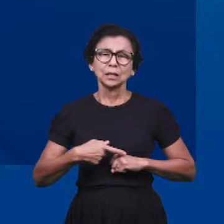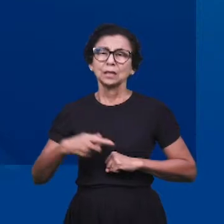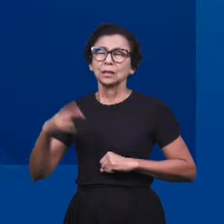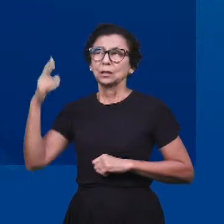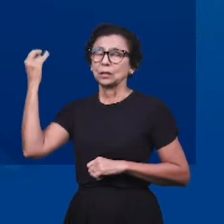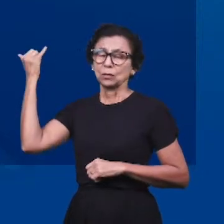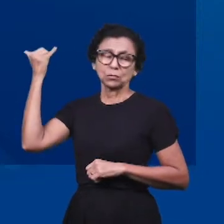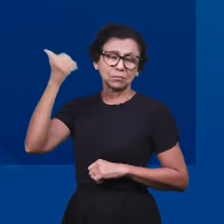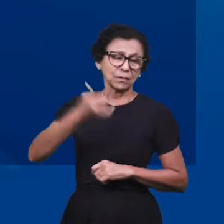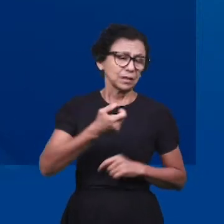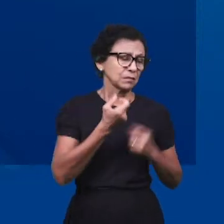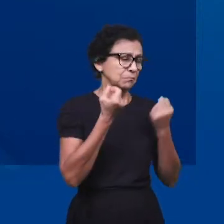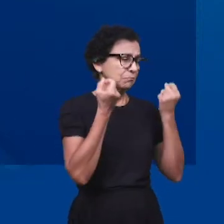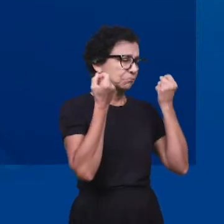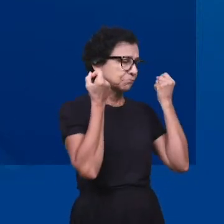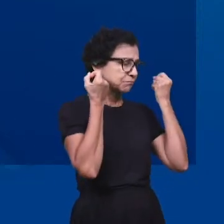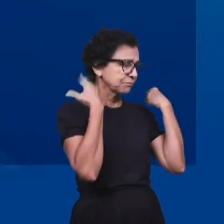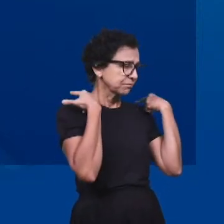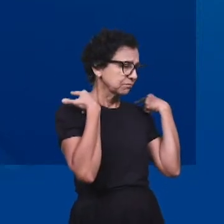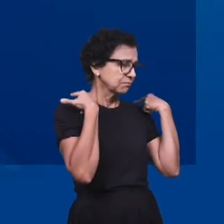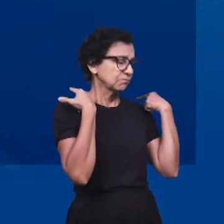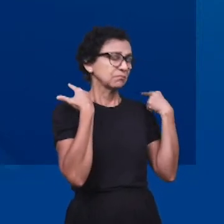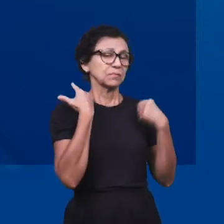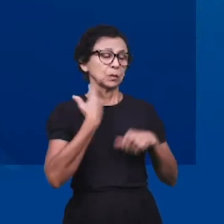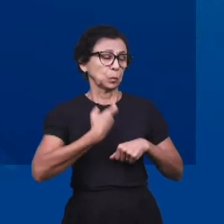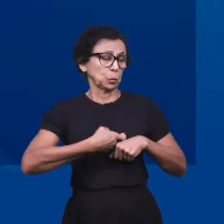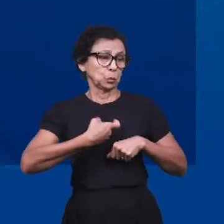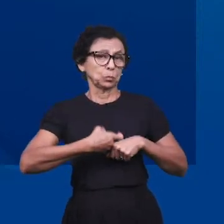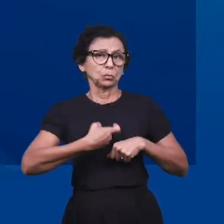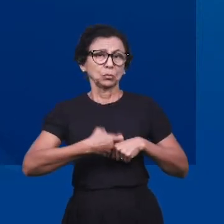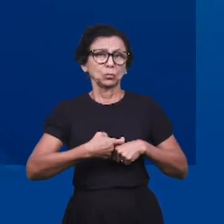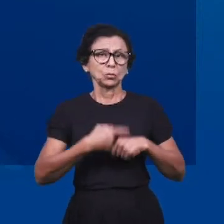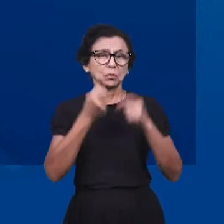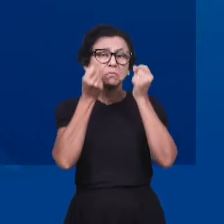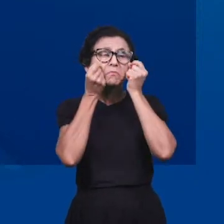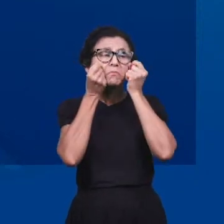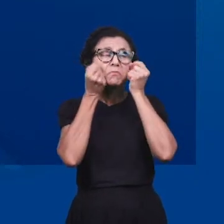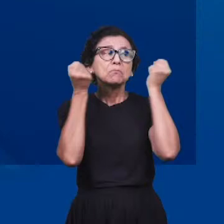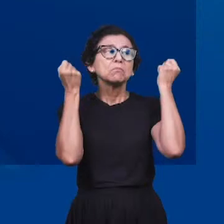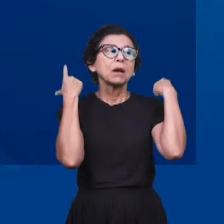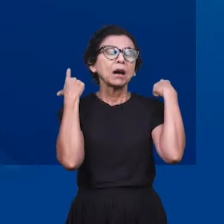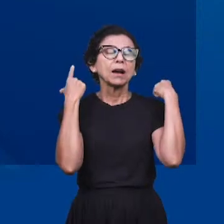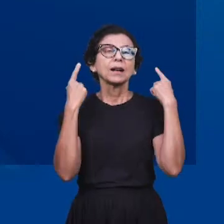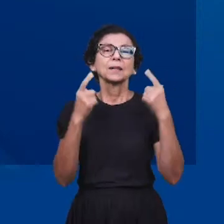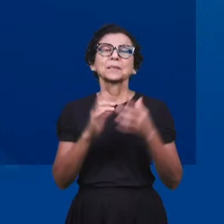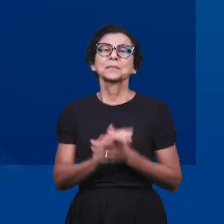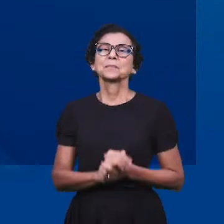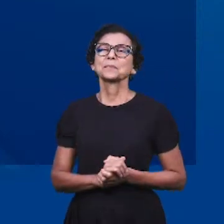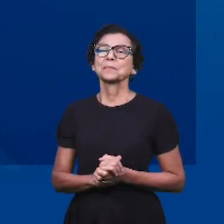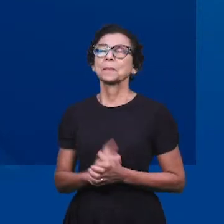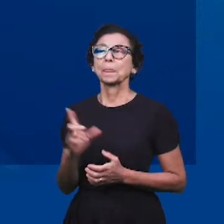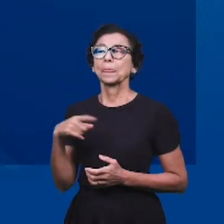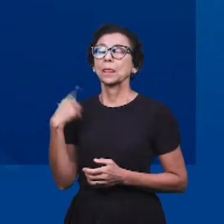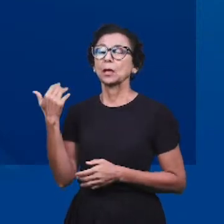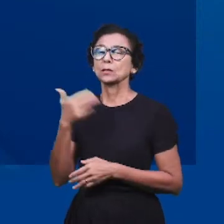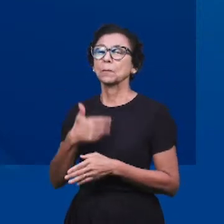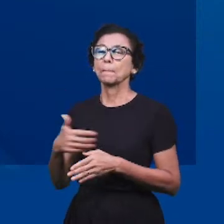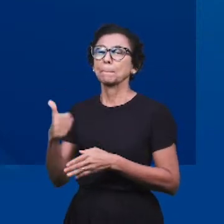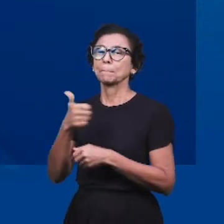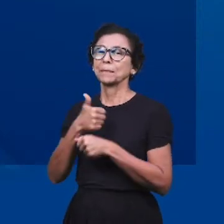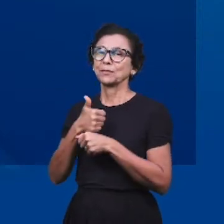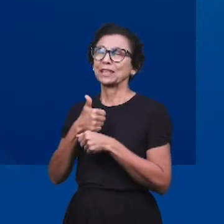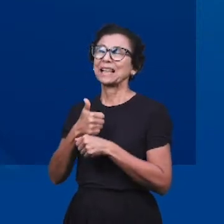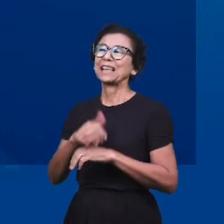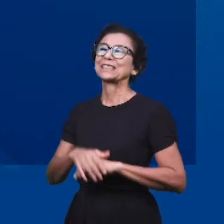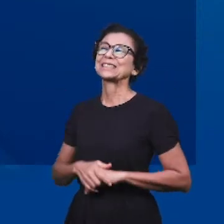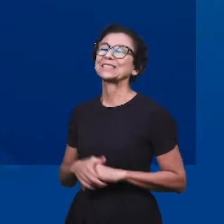quando nós vamos evangelizar. Muitos endurecem os corações, não compreendem, mas nós temos o privilégio, porque somos bem-aventurados, porque nós